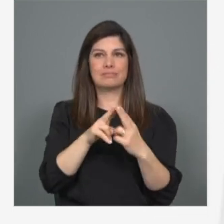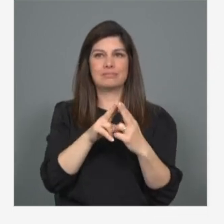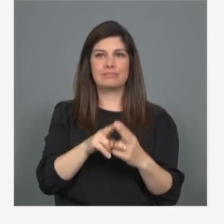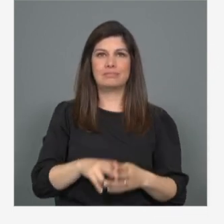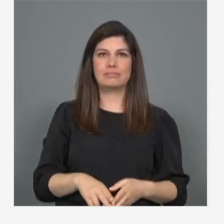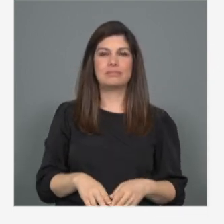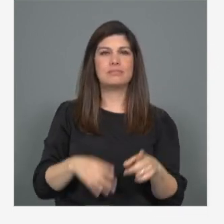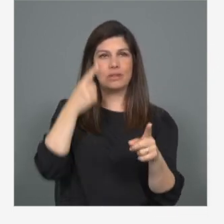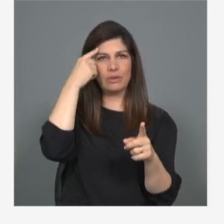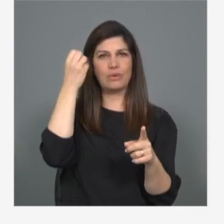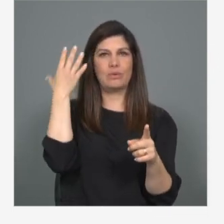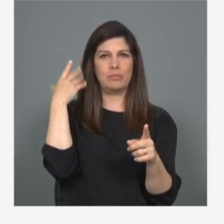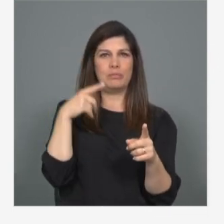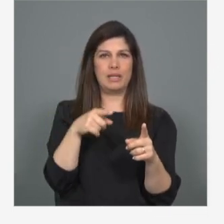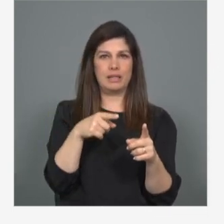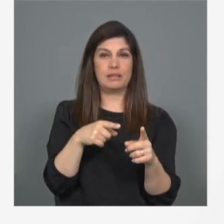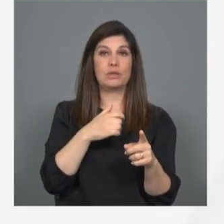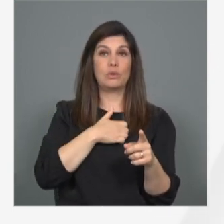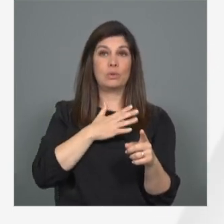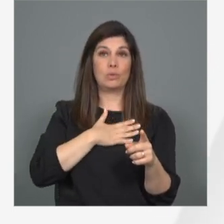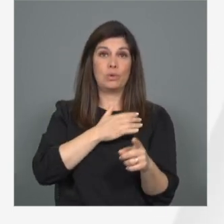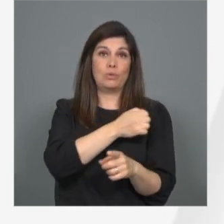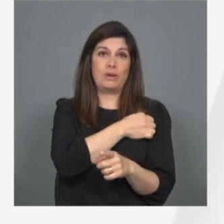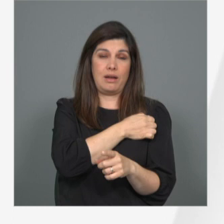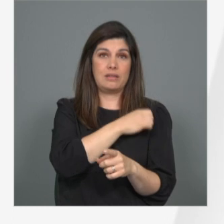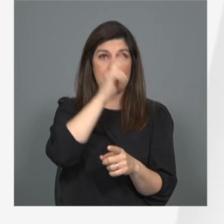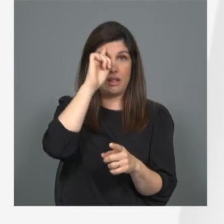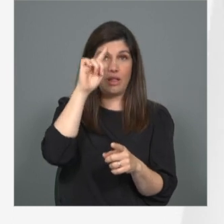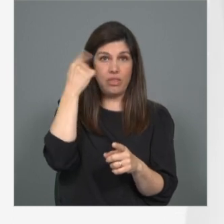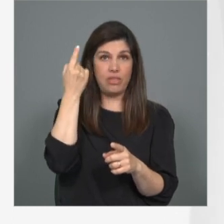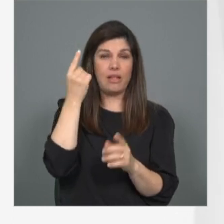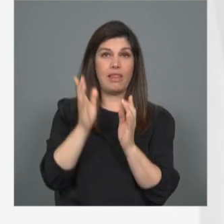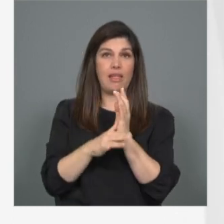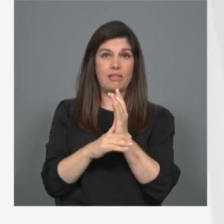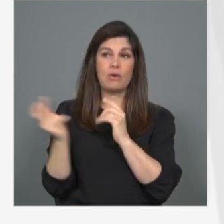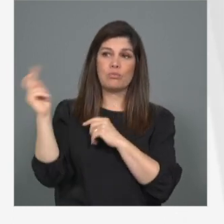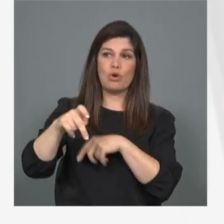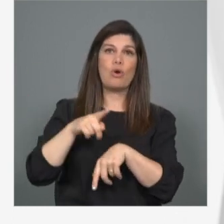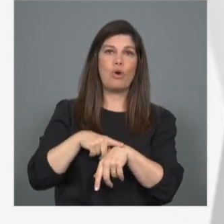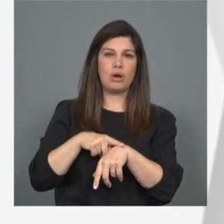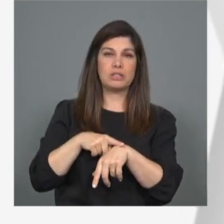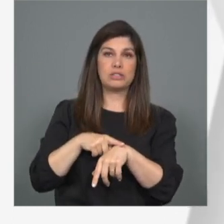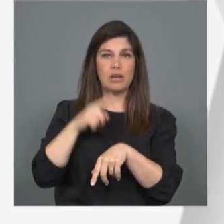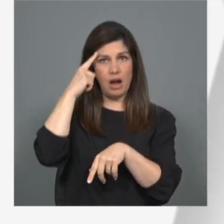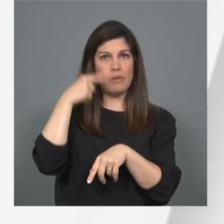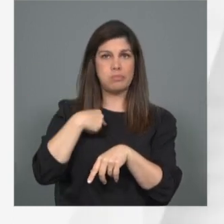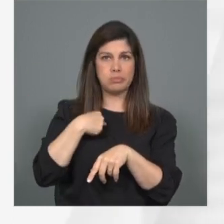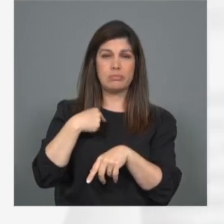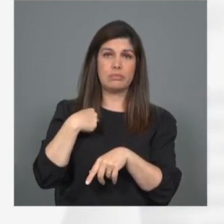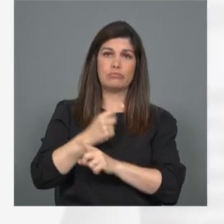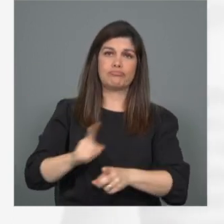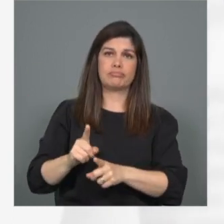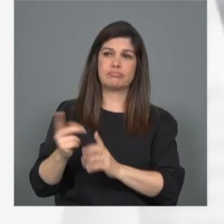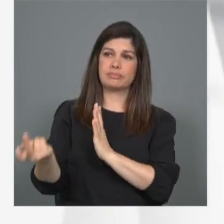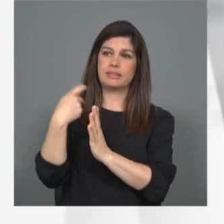Compreenda isto. Se o dono da casa soubesse a que hora viria o ladrão, não o deixaria arrombar a sua casa.